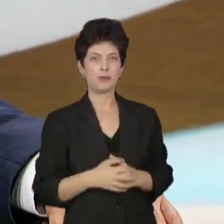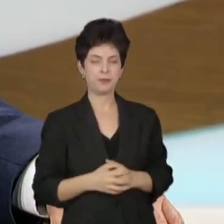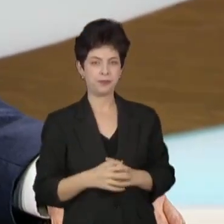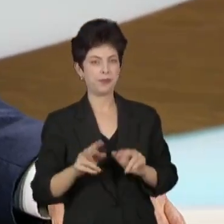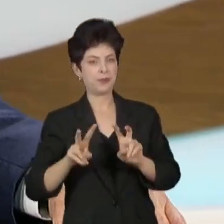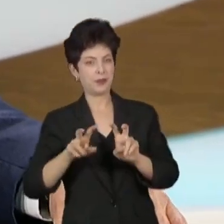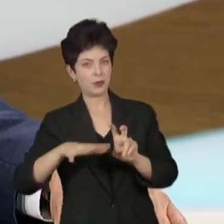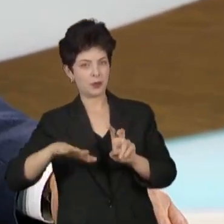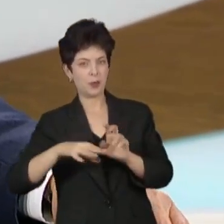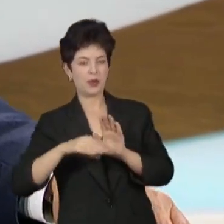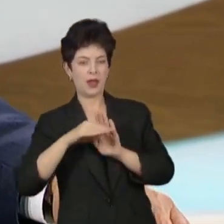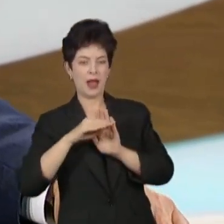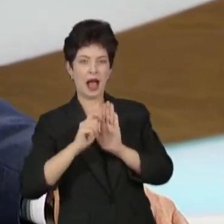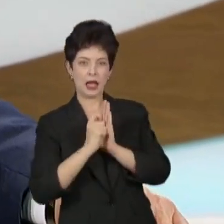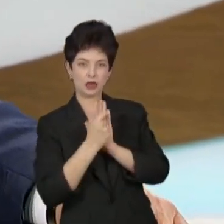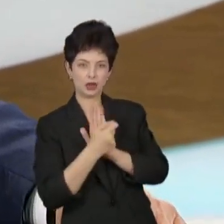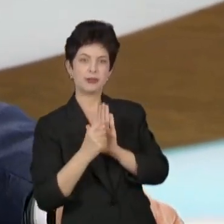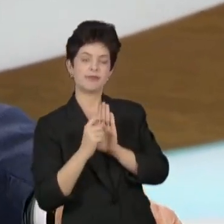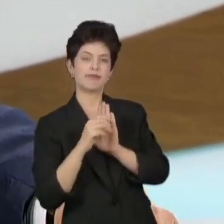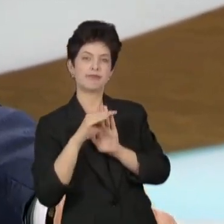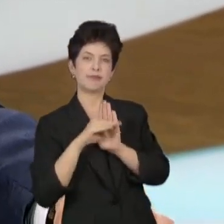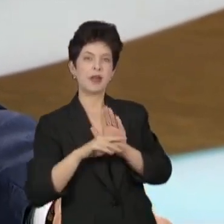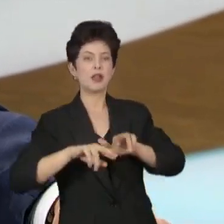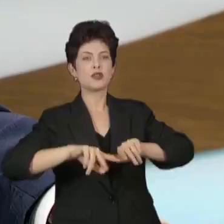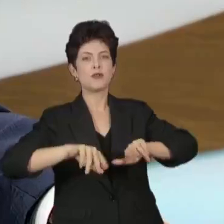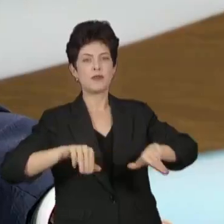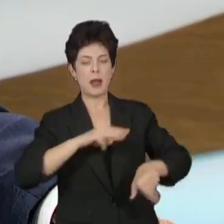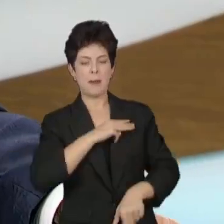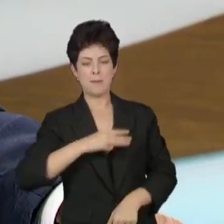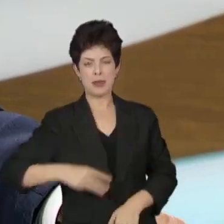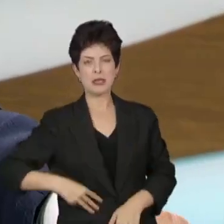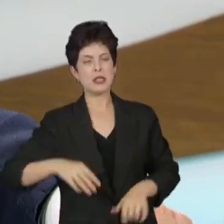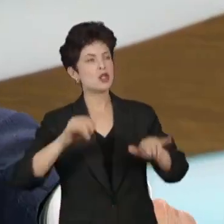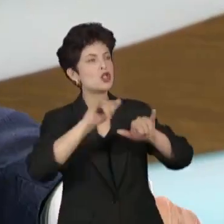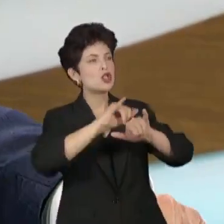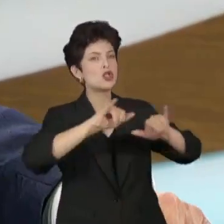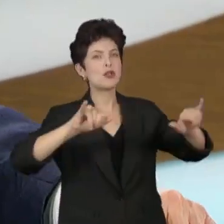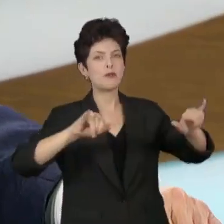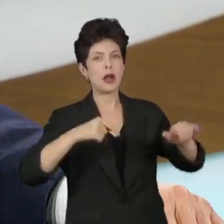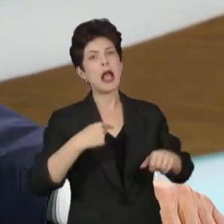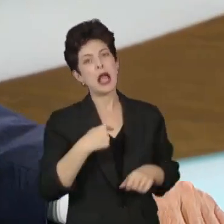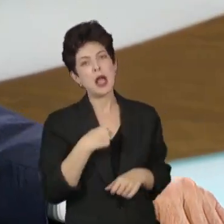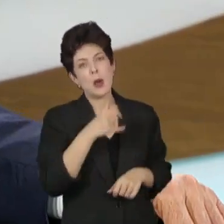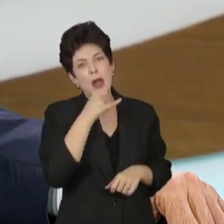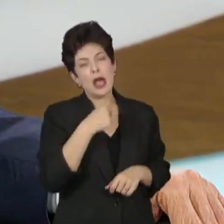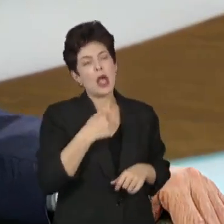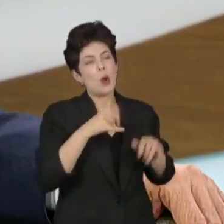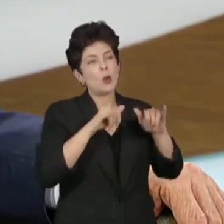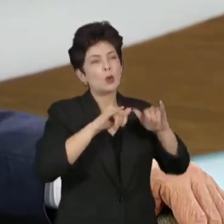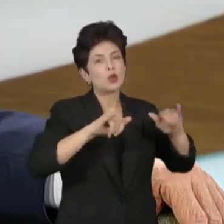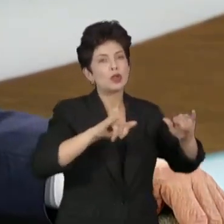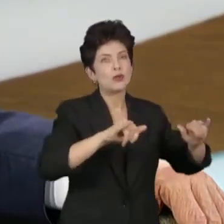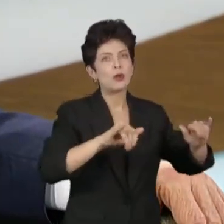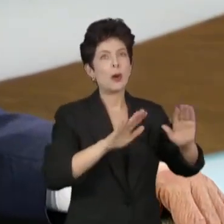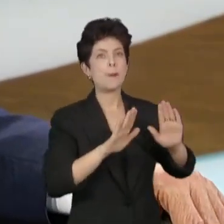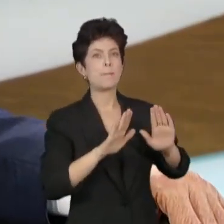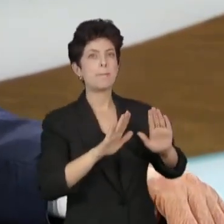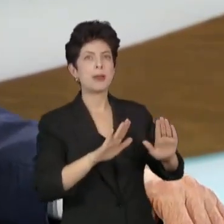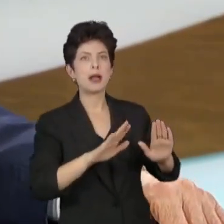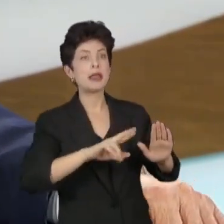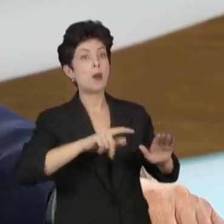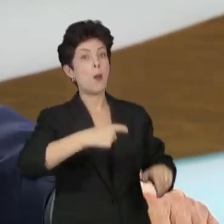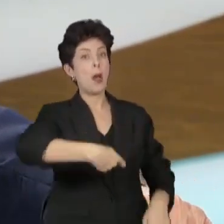à agenda dos ministros. Diversos ministros divulgam a sua agenda. Eu, por exemplo, divulgo, mas não há